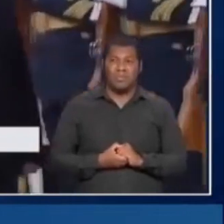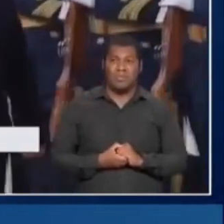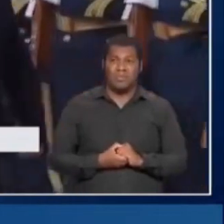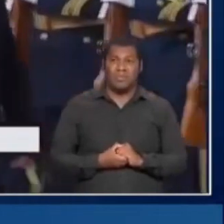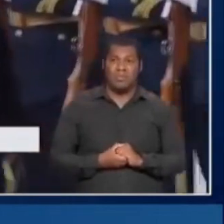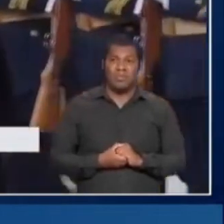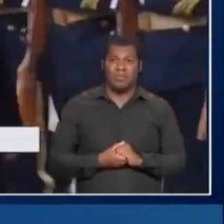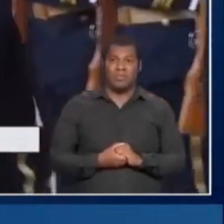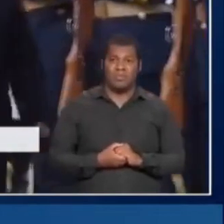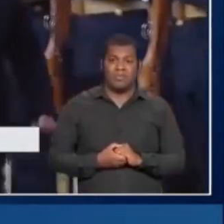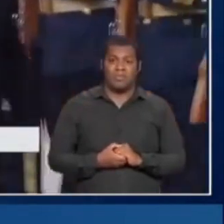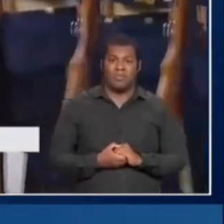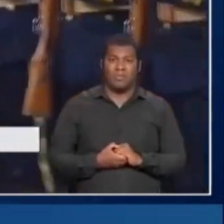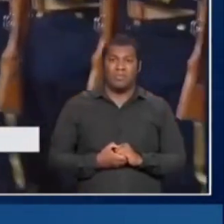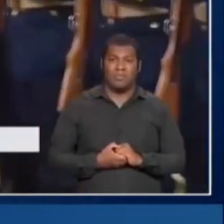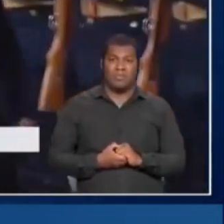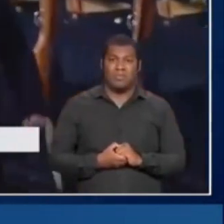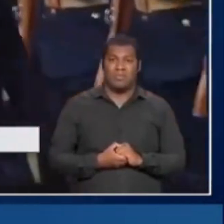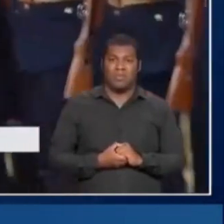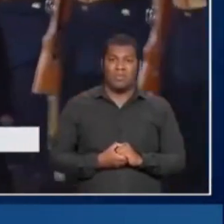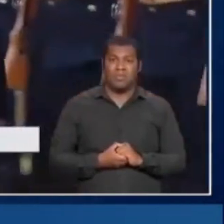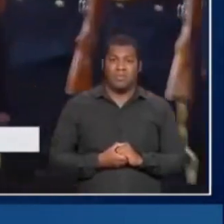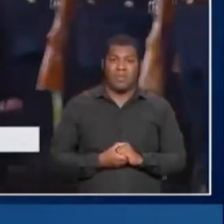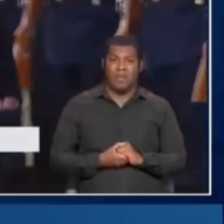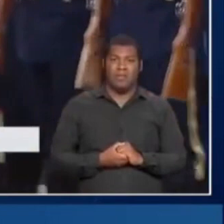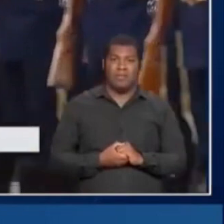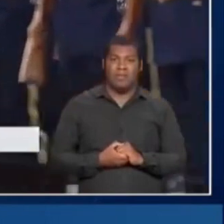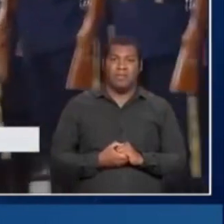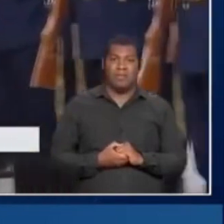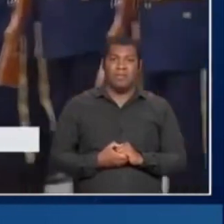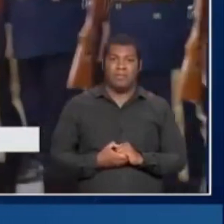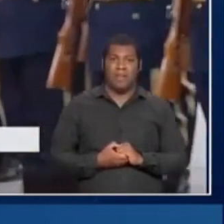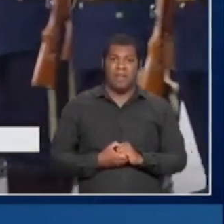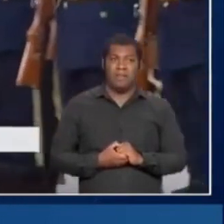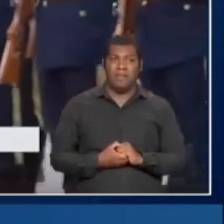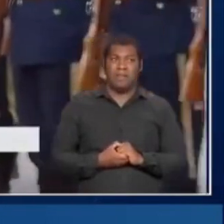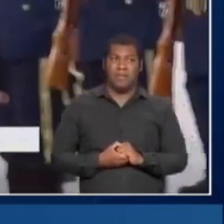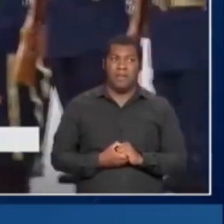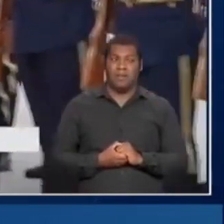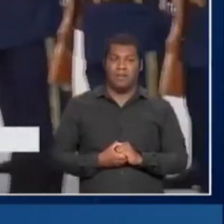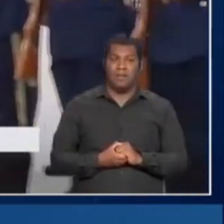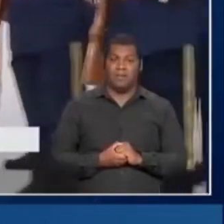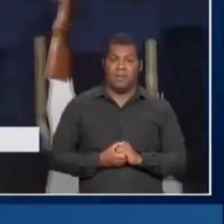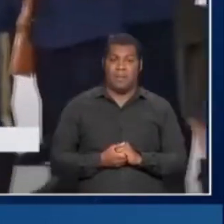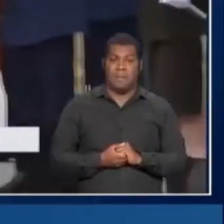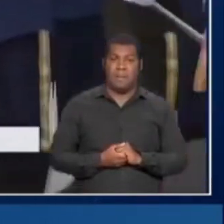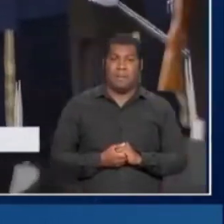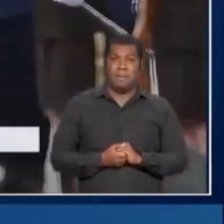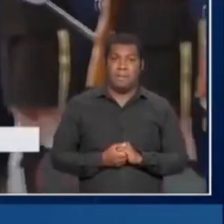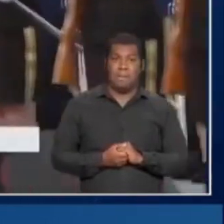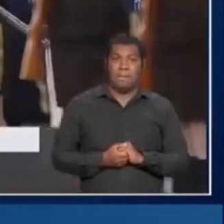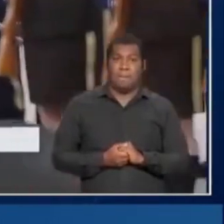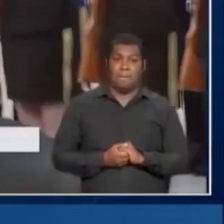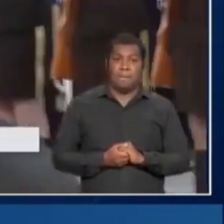inimigo. E isso representa 13 pontos percentuais a mais que no ano passado. E 3/4 dos americanos dizem que a China não